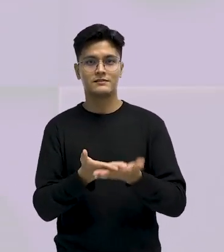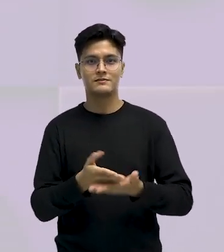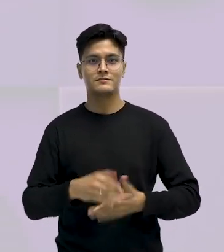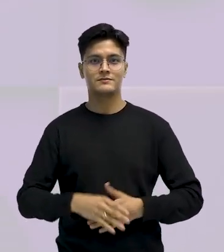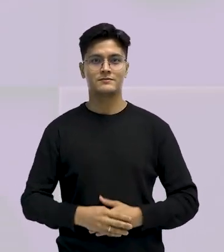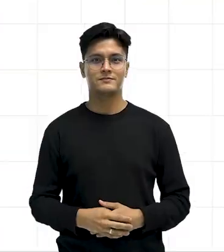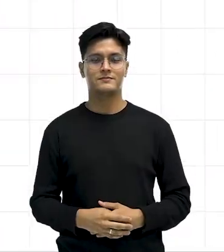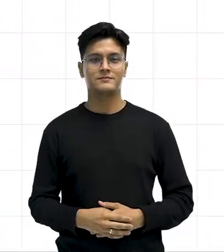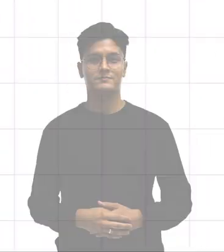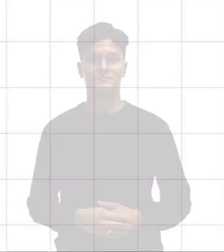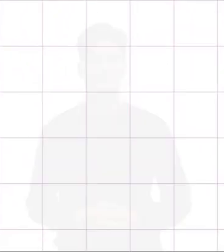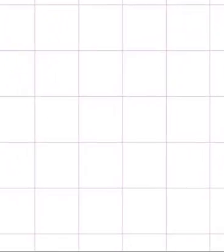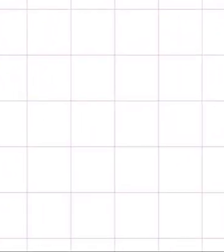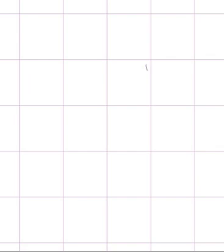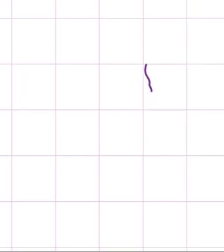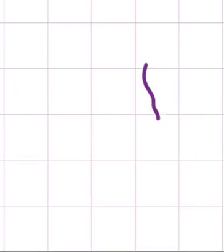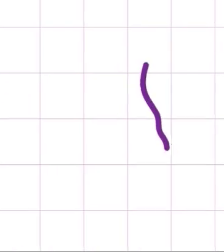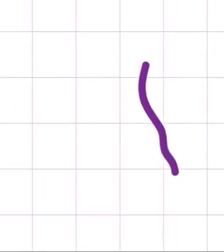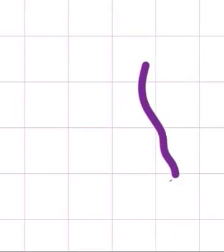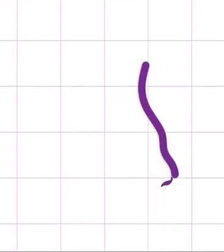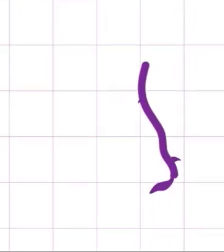aula.